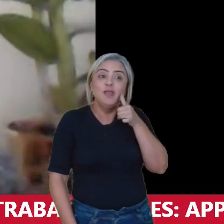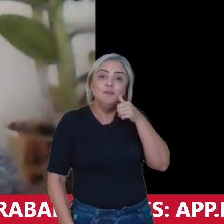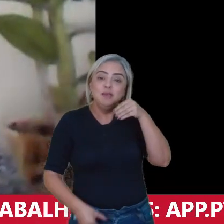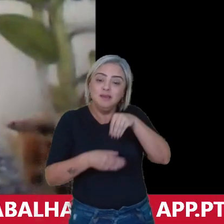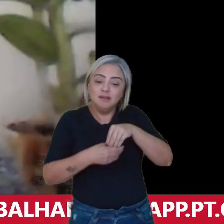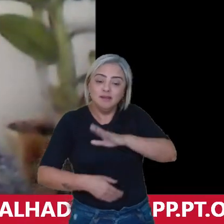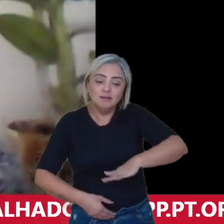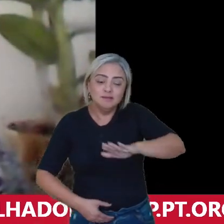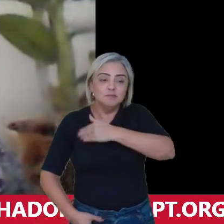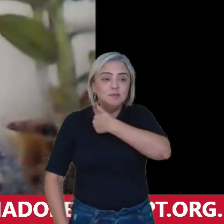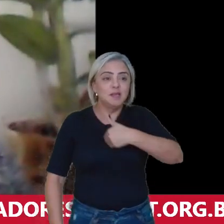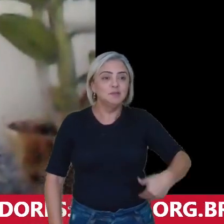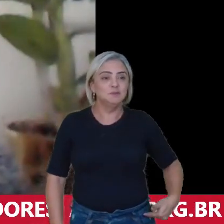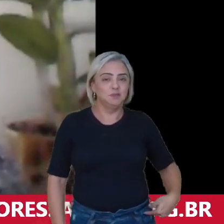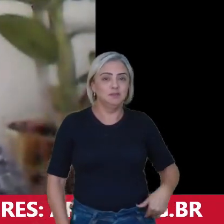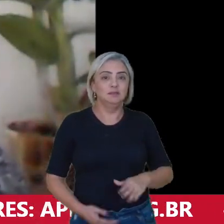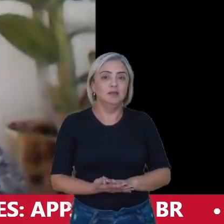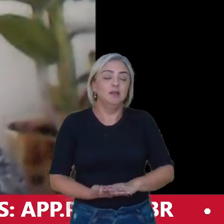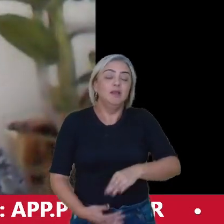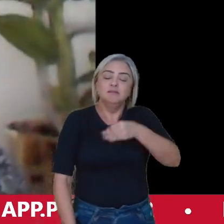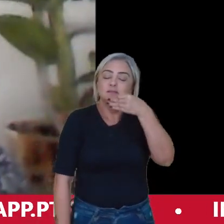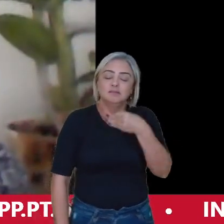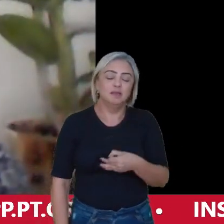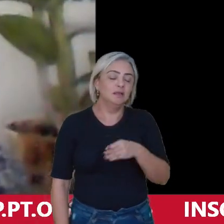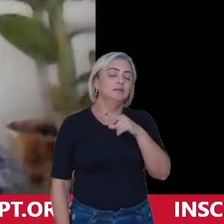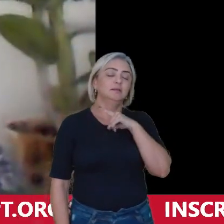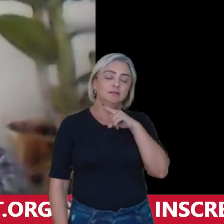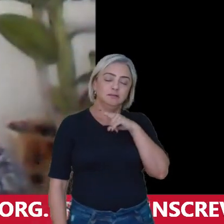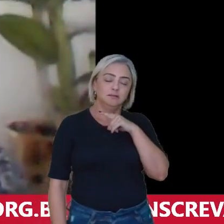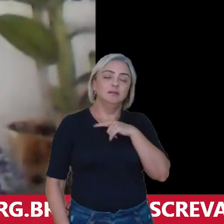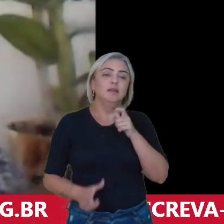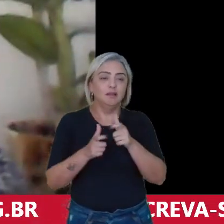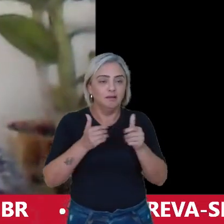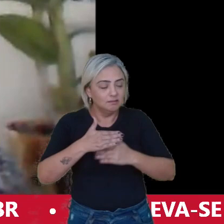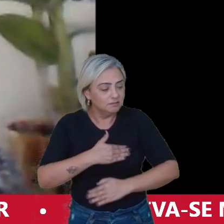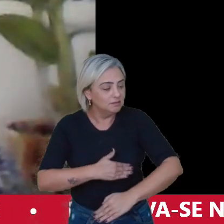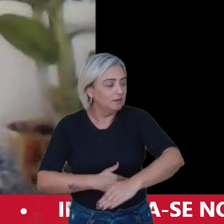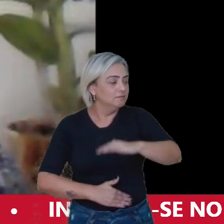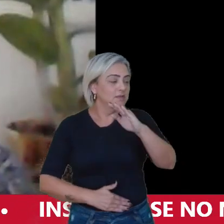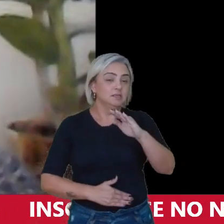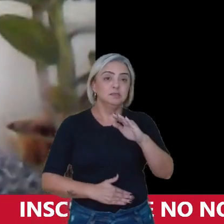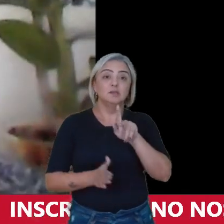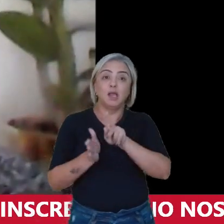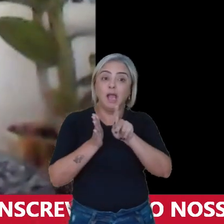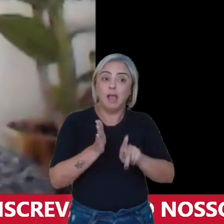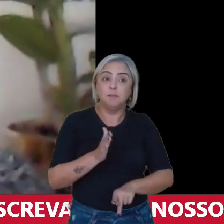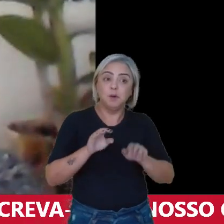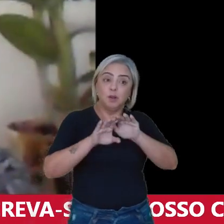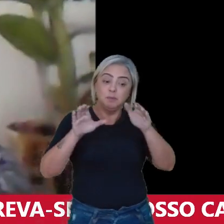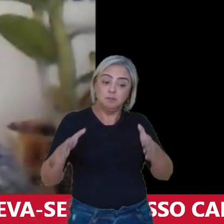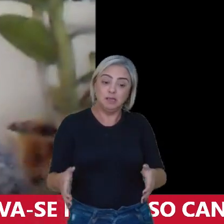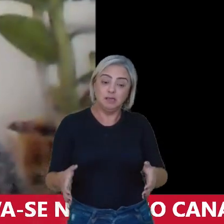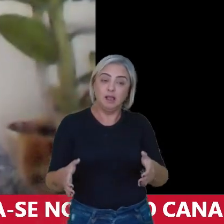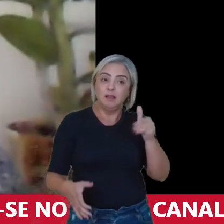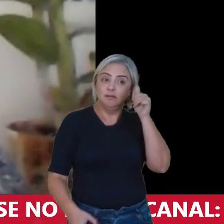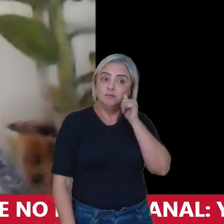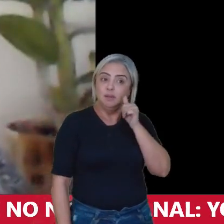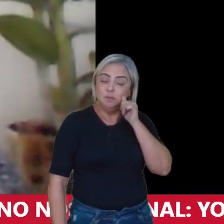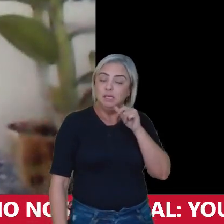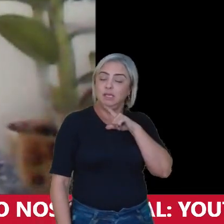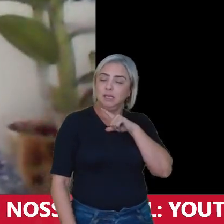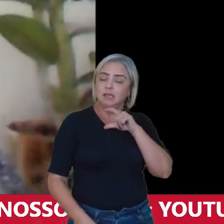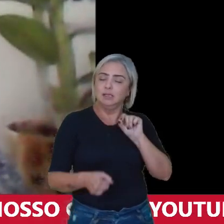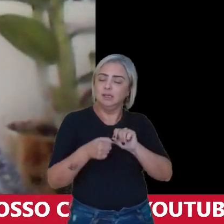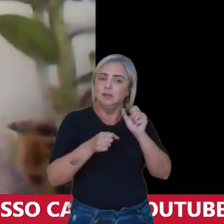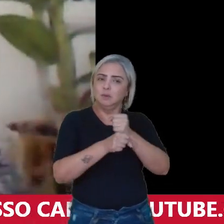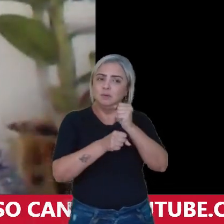nos espaços de poder. É óbvio que a gente tem tido grandes avanços, a própria bancada feminina tem